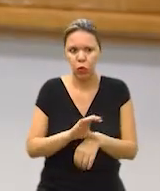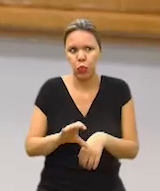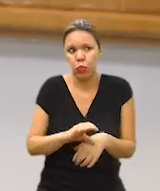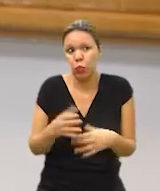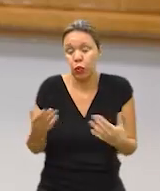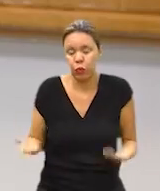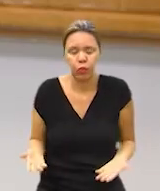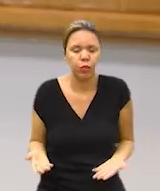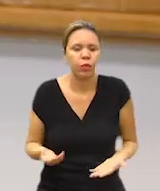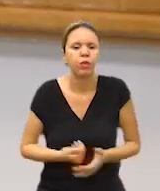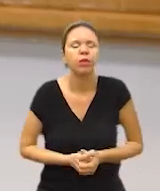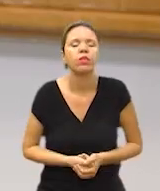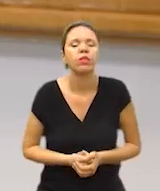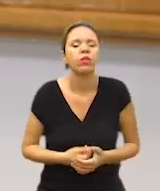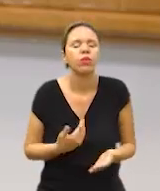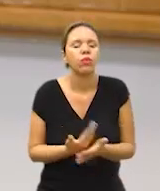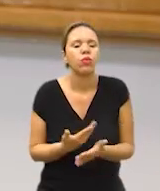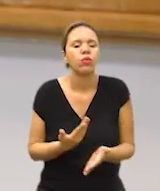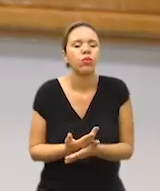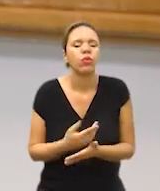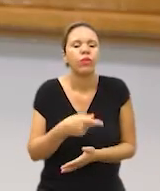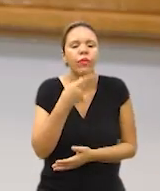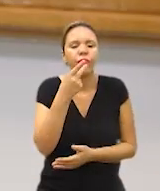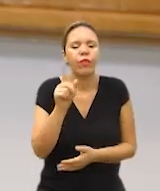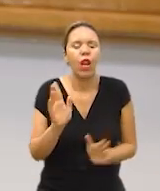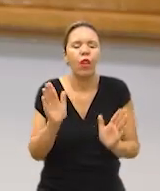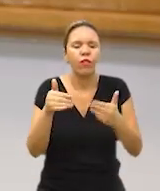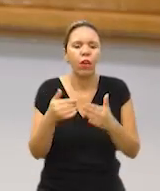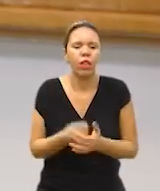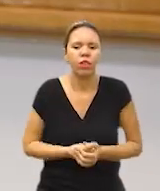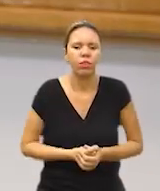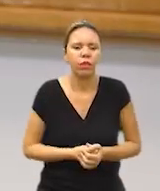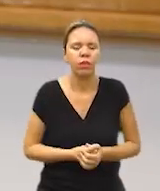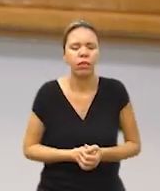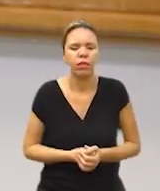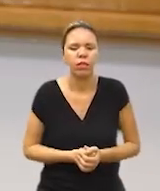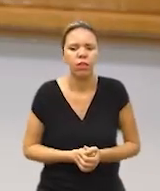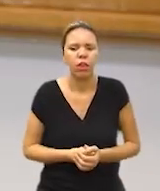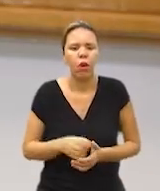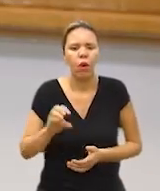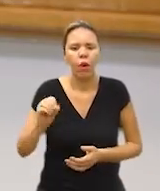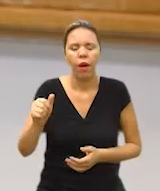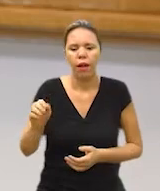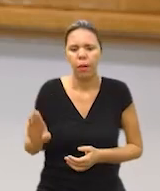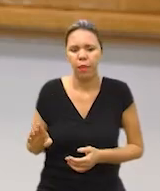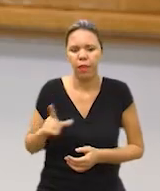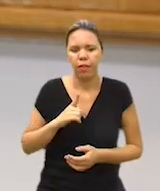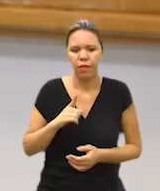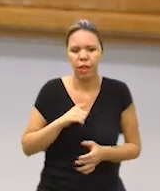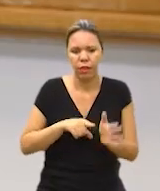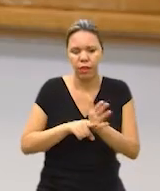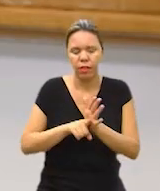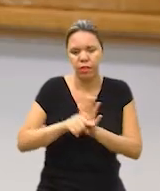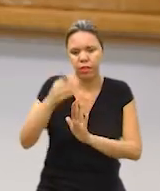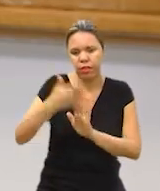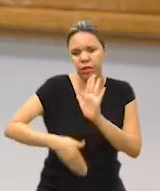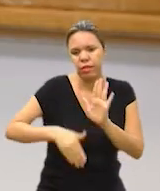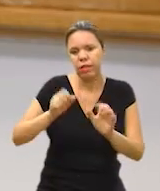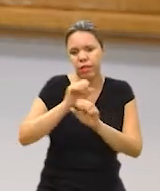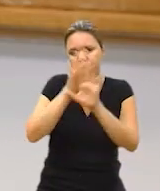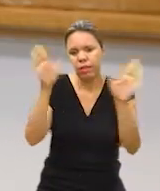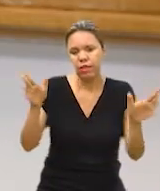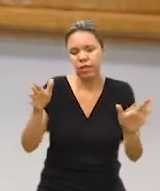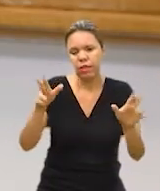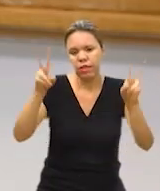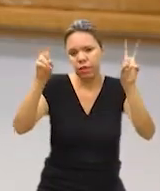né? Então, o estudo, quando a gente fala do estudo focado, a OAB tem uma estatística muito clara